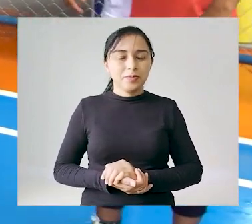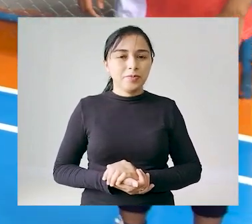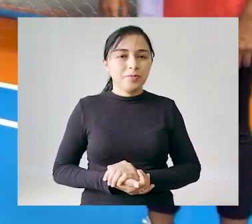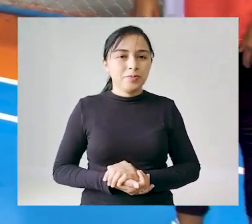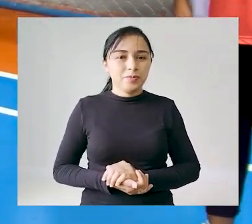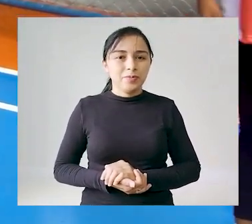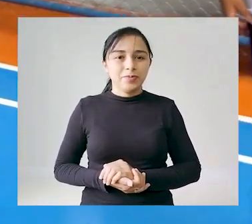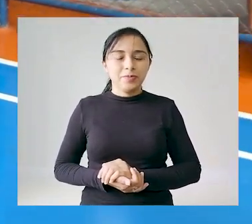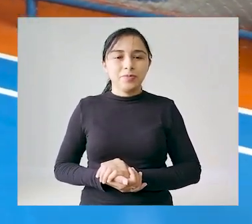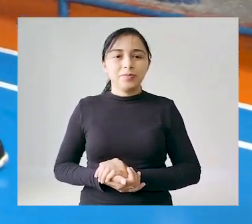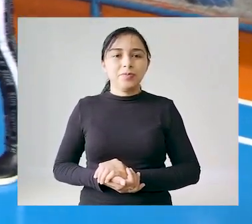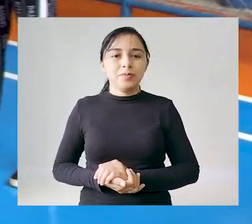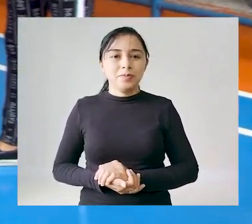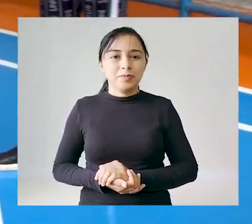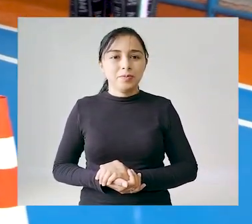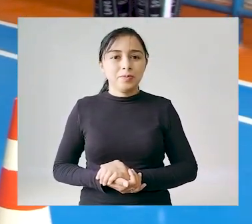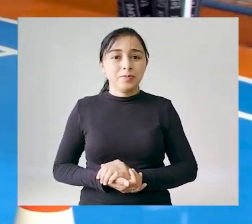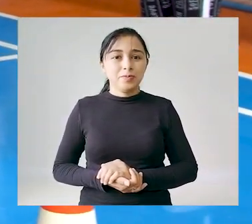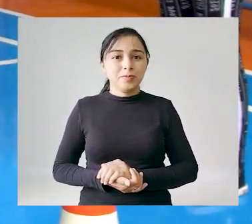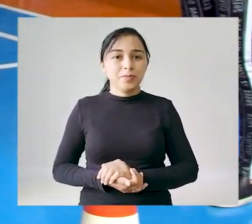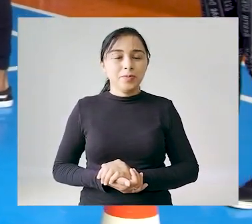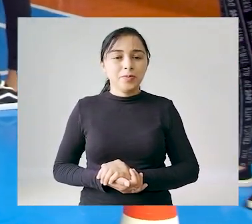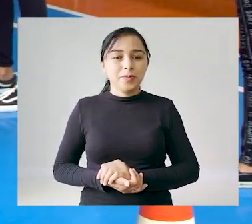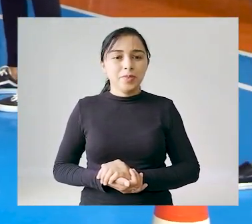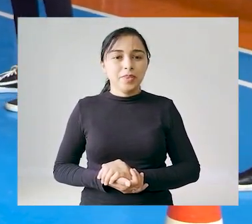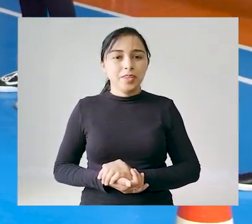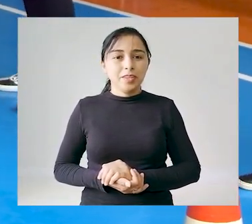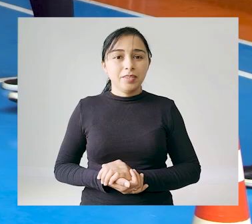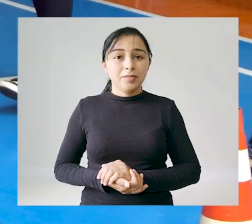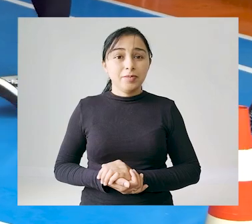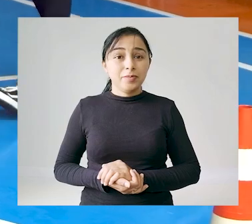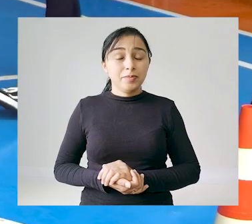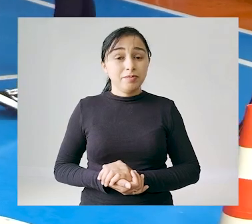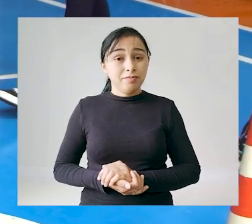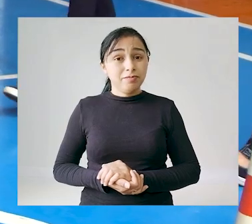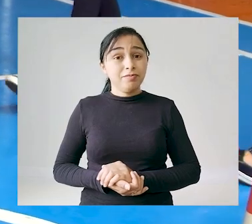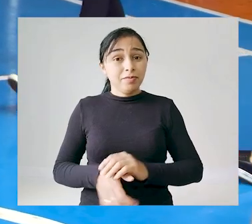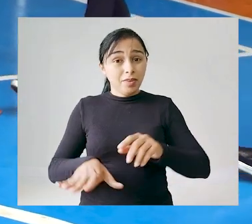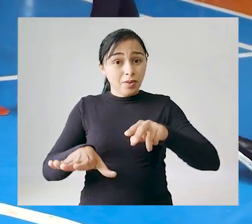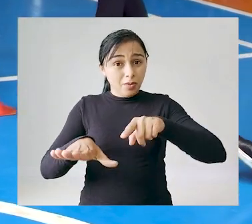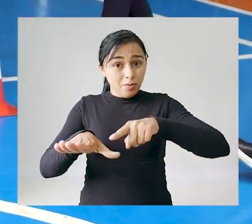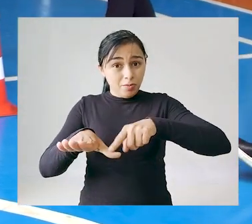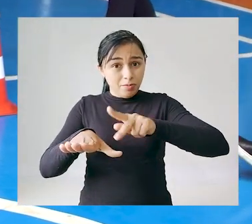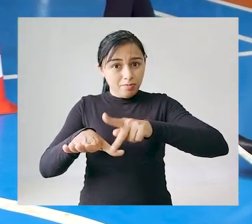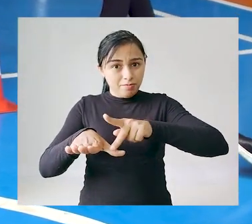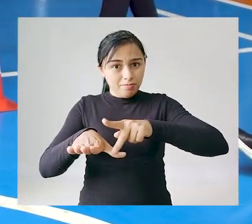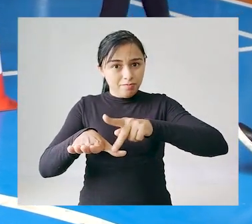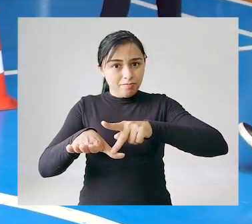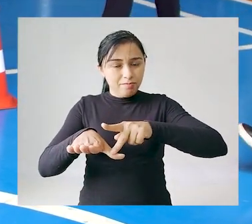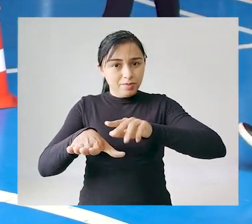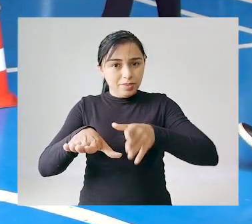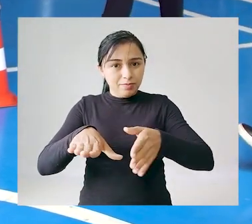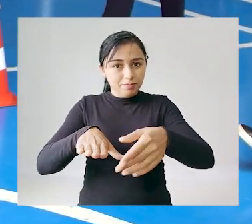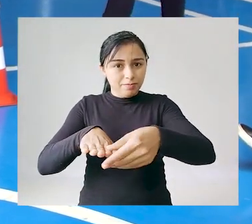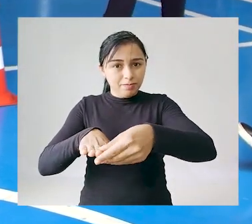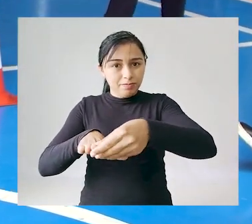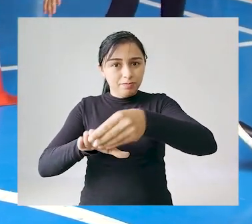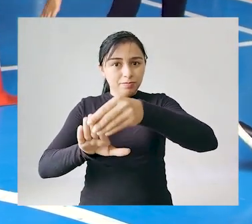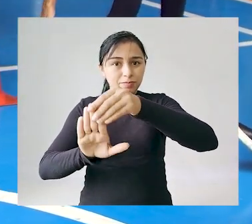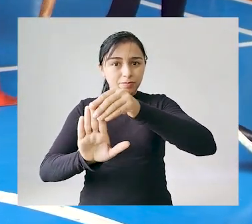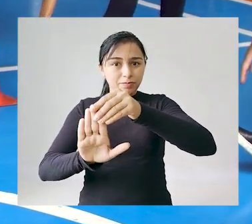Aí, ótimo, muito bem. Agora eu quero ver a ponta do pé de vocês aqui apontada para cima. Isso, vamos lá,